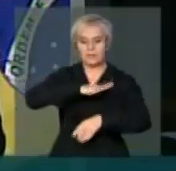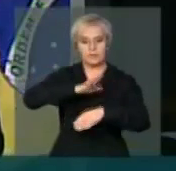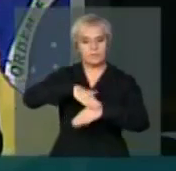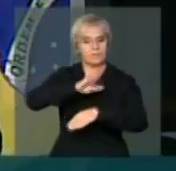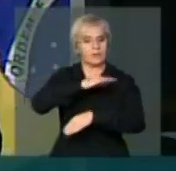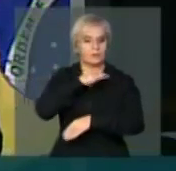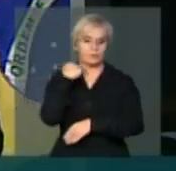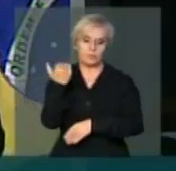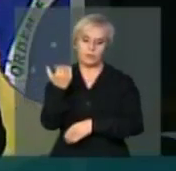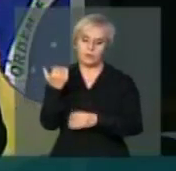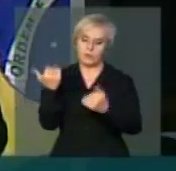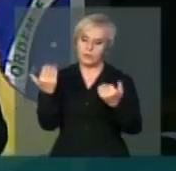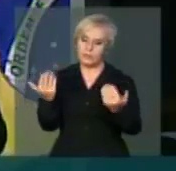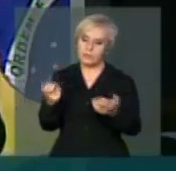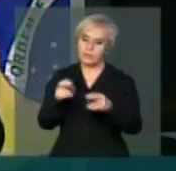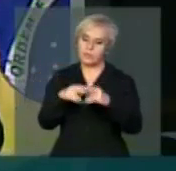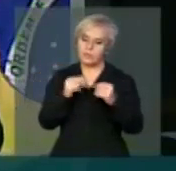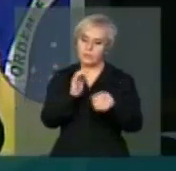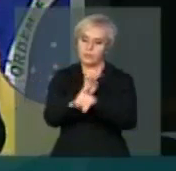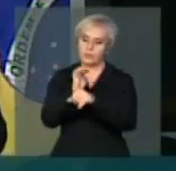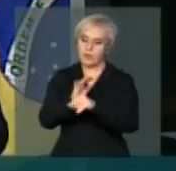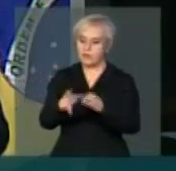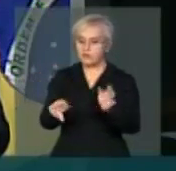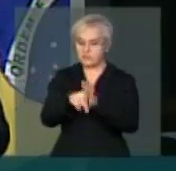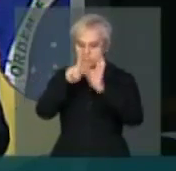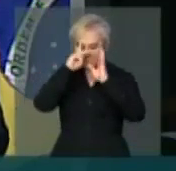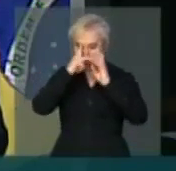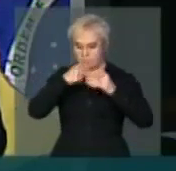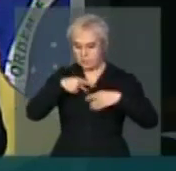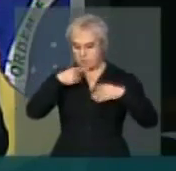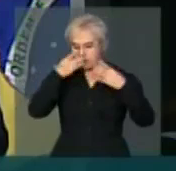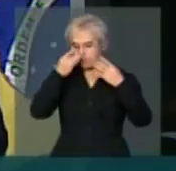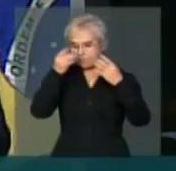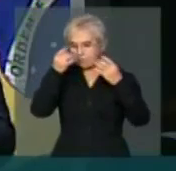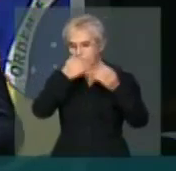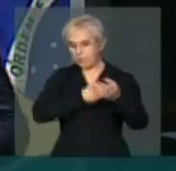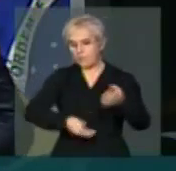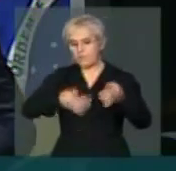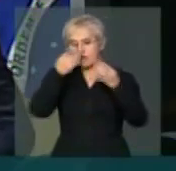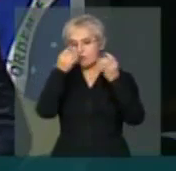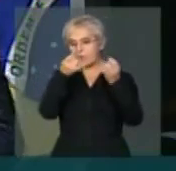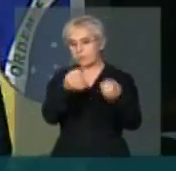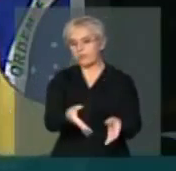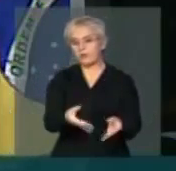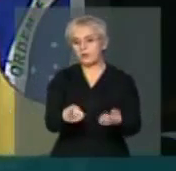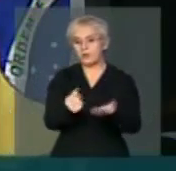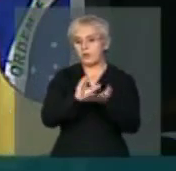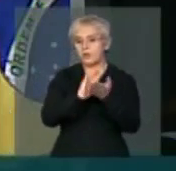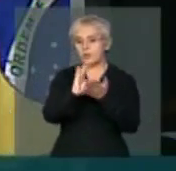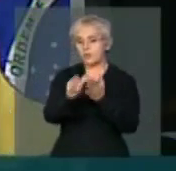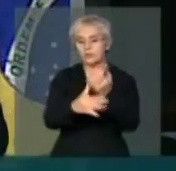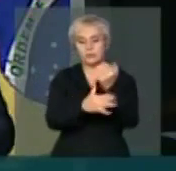porque os estados acabaram abandonados à sua própria sorte, sem recursos para prover a segurança pública.